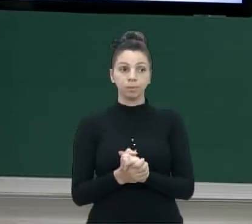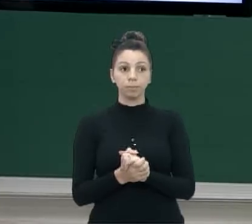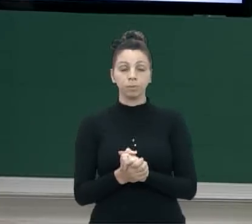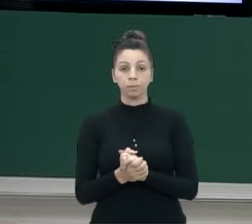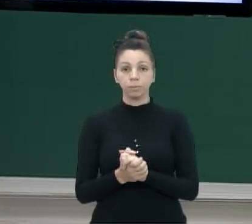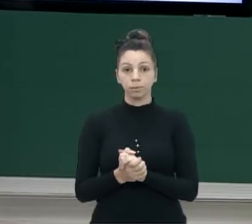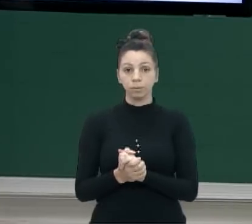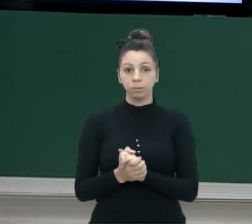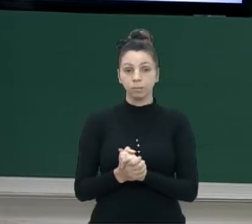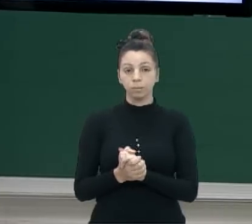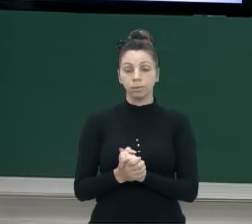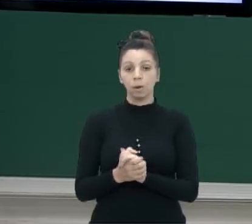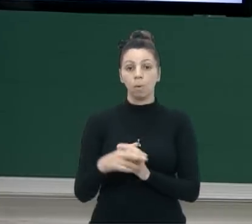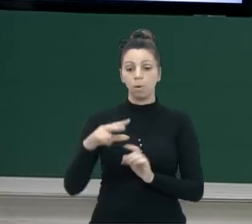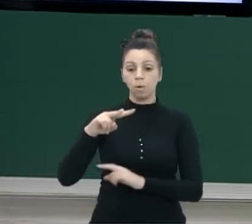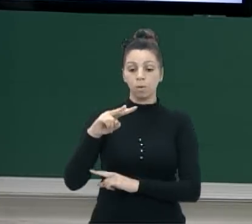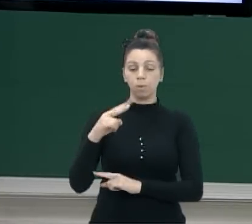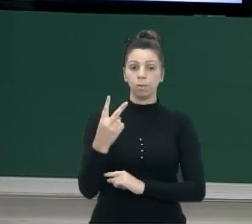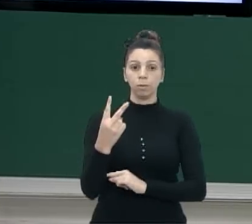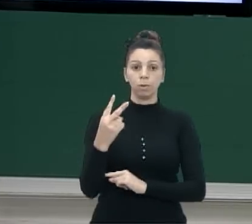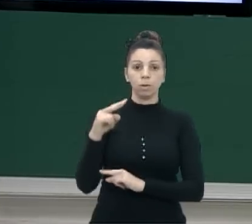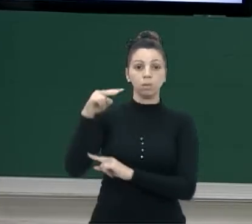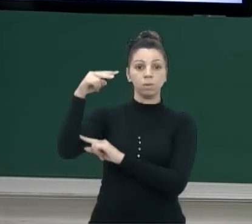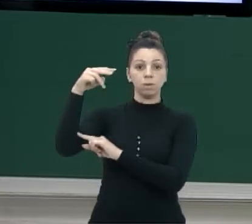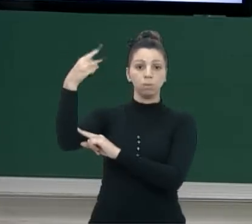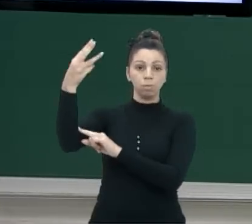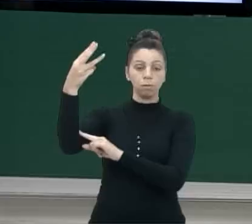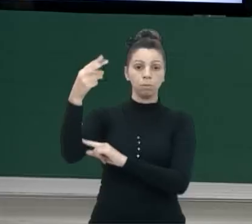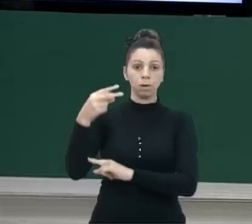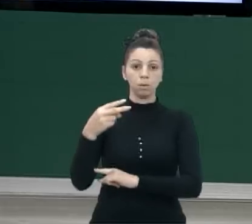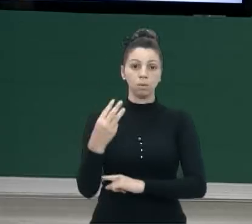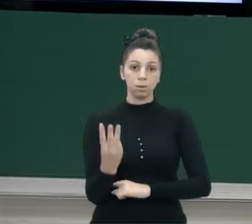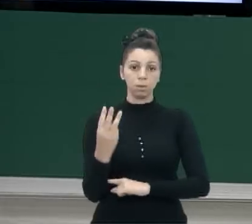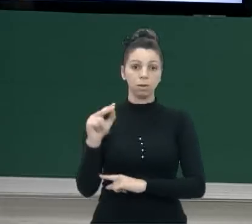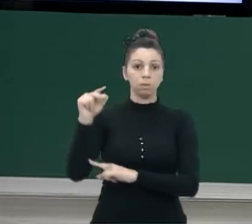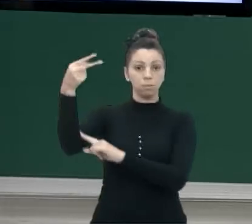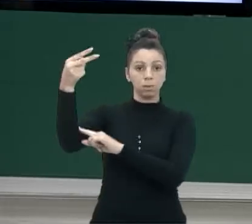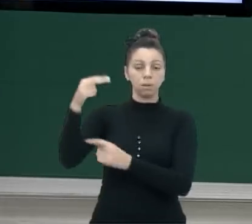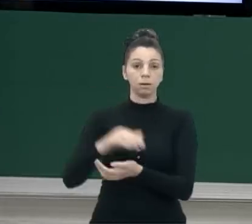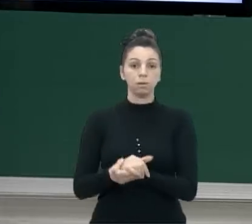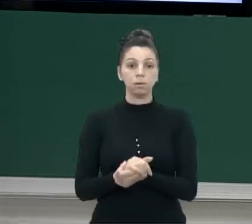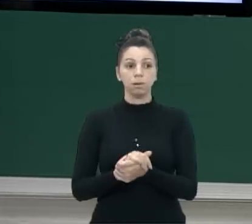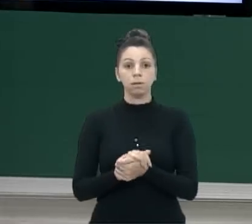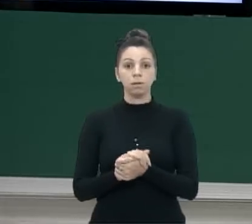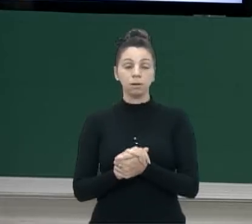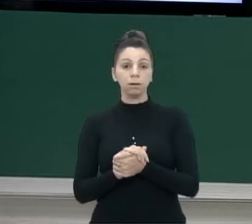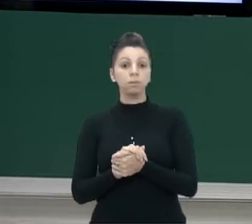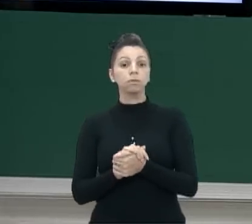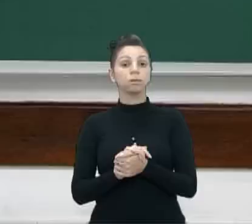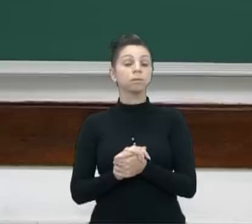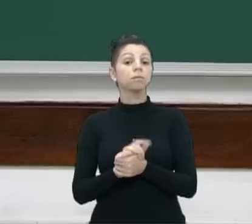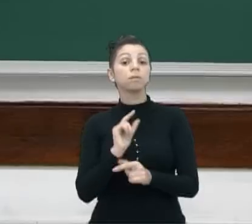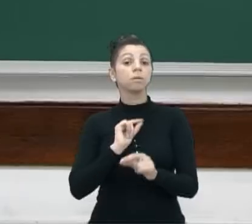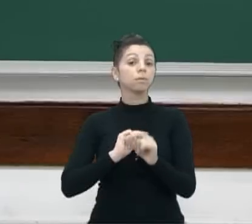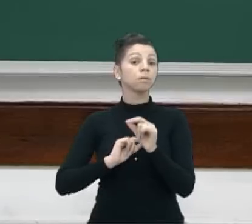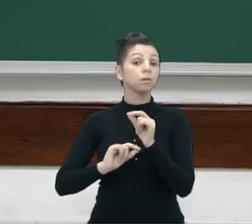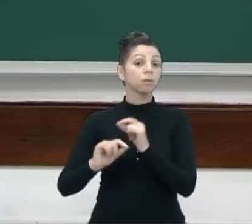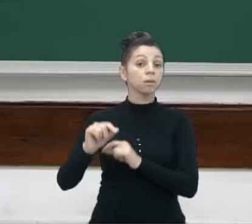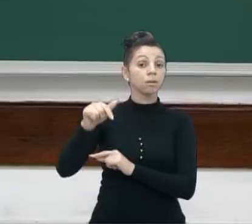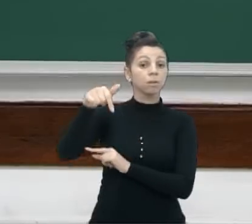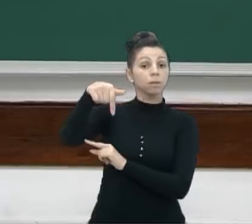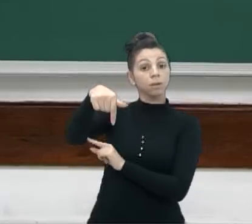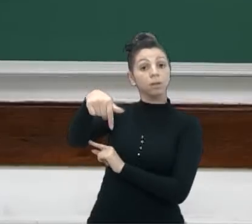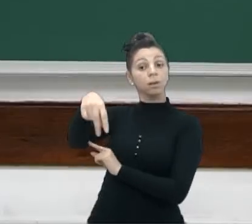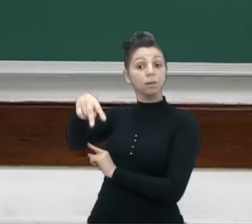quê? 2 ao cubo, 3 ao quadrado, certo? Que se eu resolver, vai dar quanto?